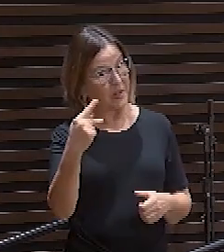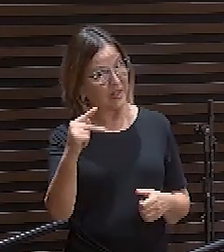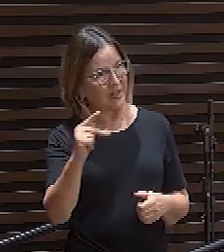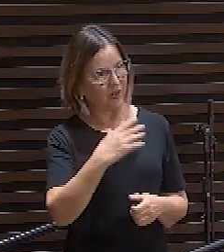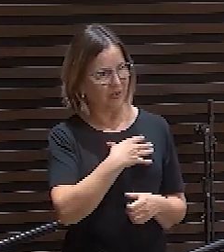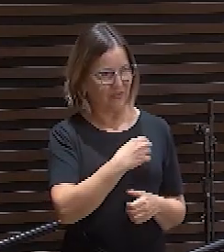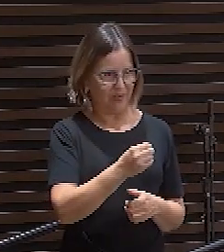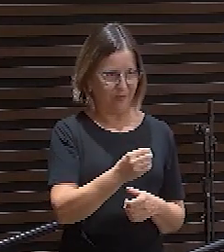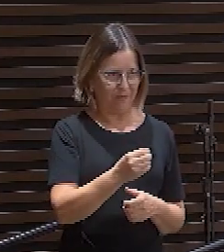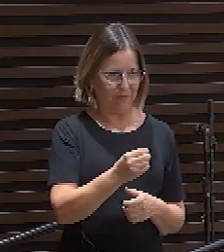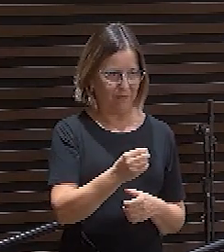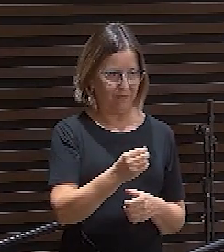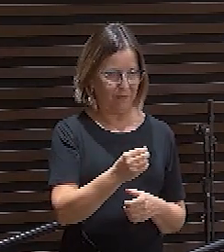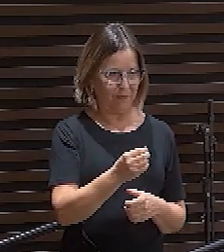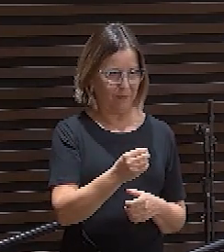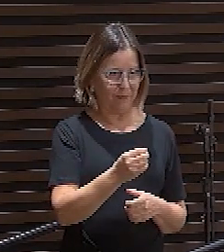filhos.